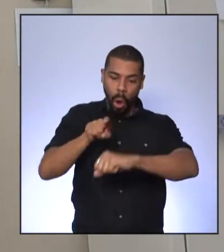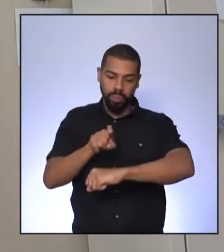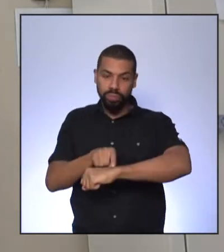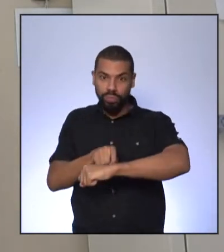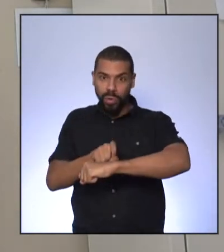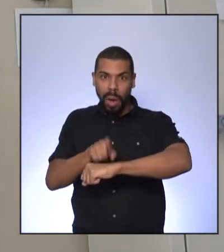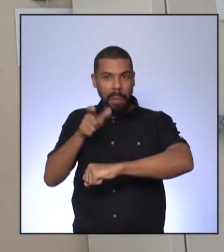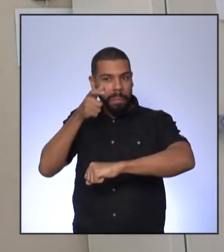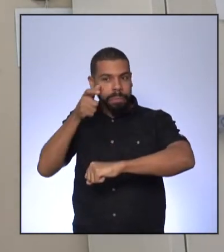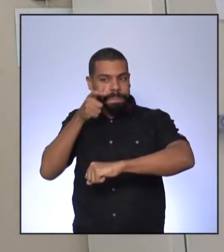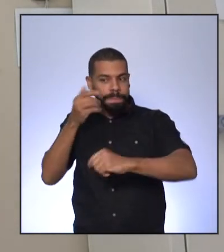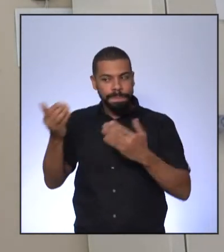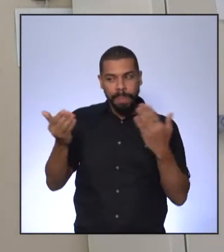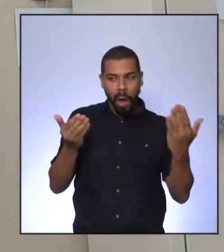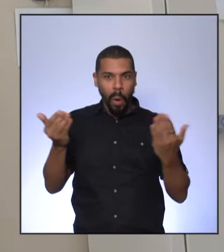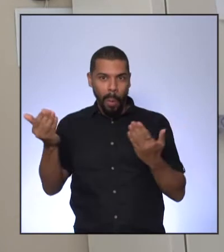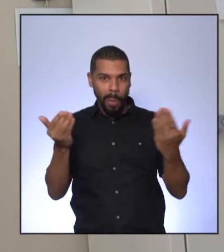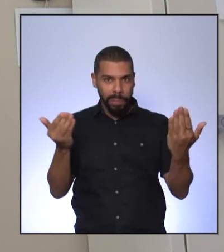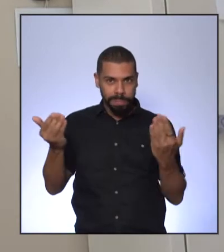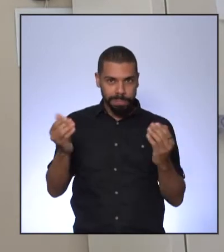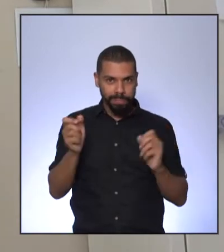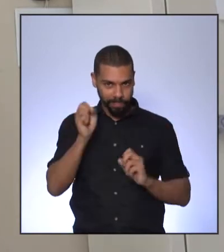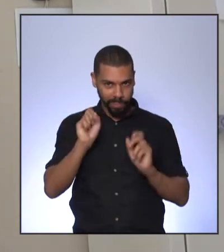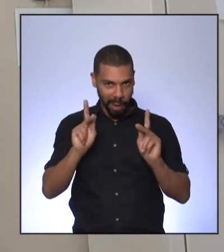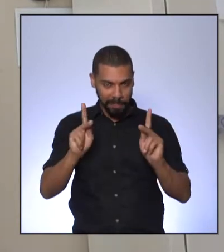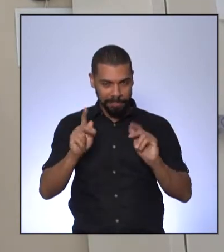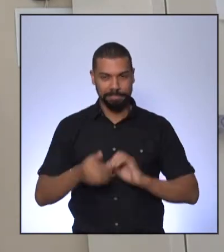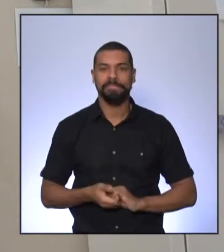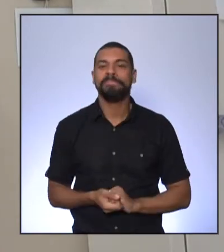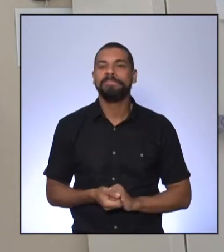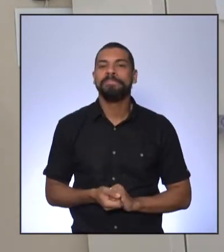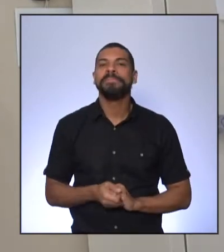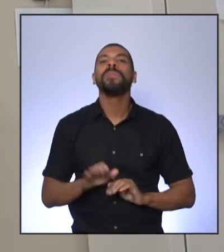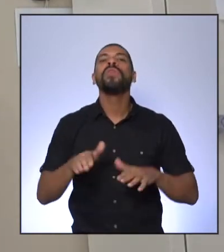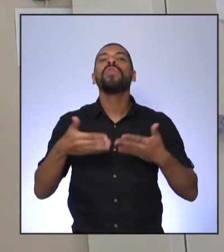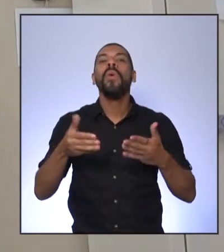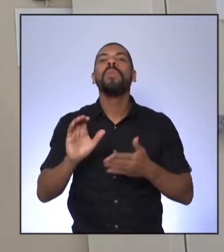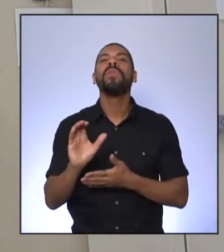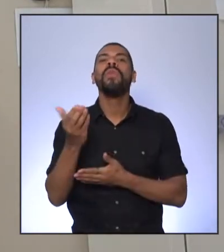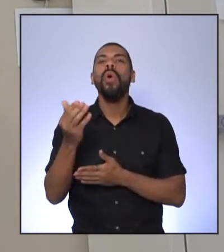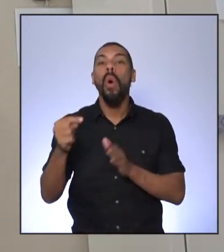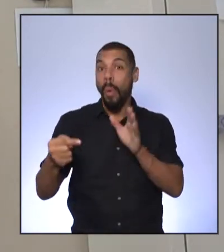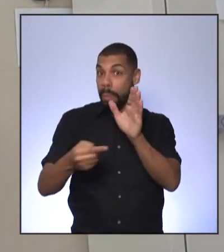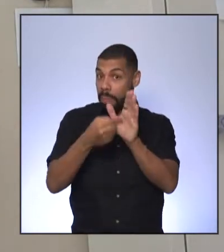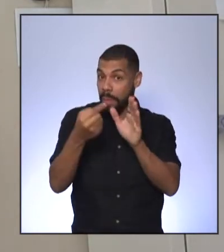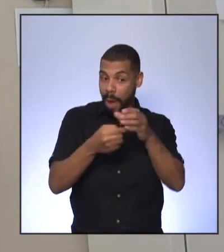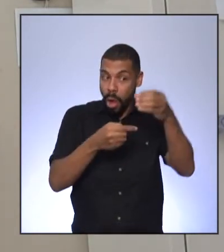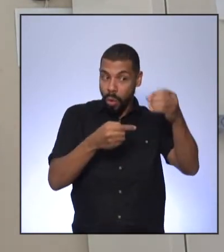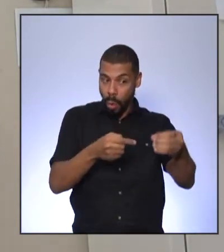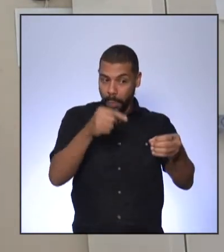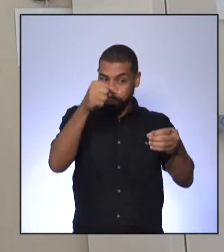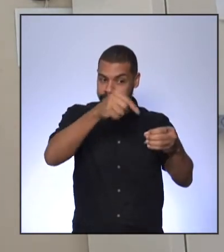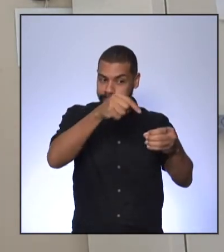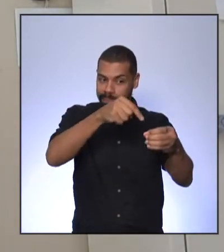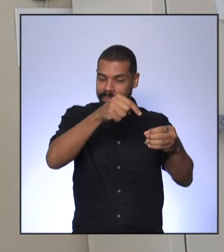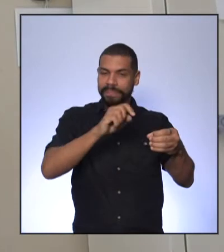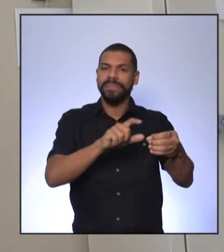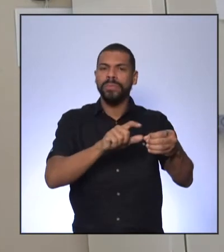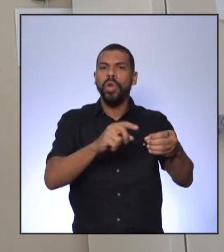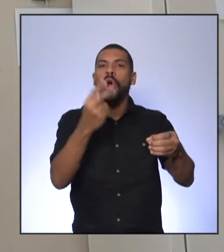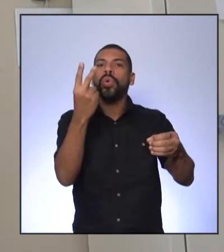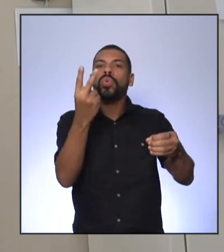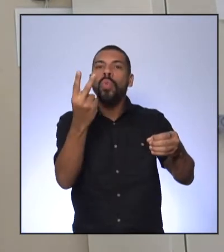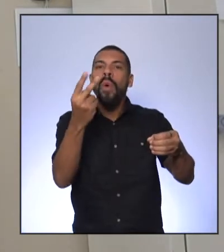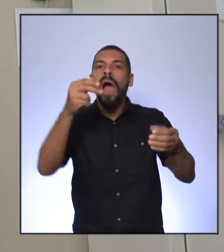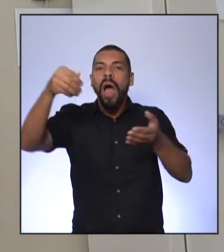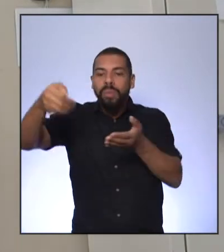para verificar o tempo que essa reação vai levar para acontecer. Então, no primeiro copo, no primeiro becker, eu vou adicionar 2